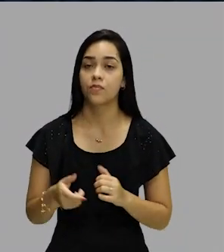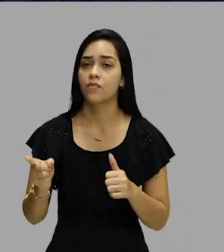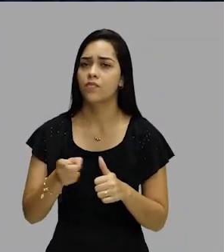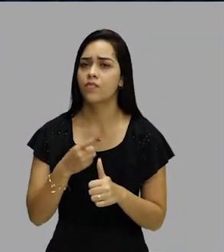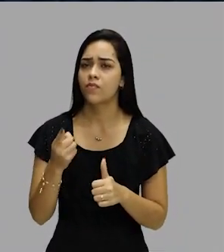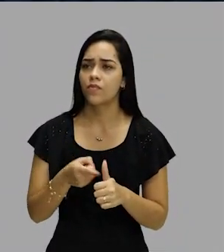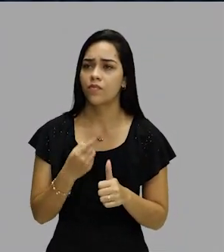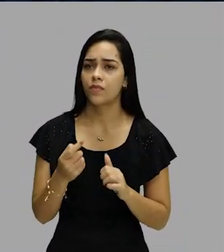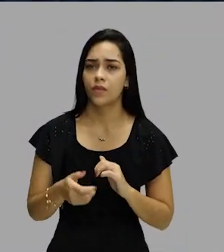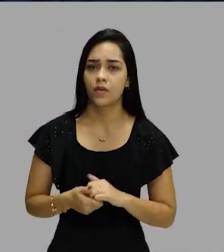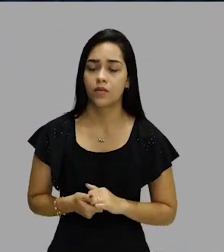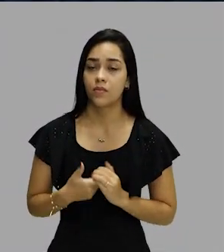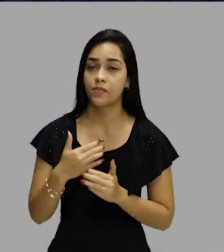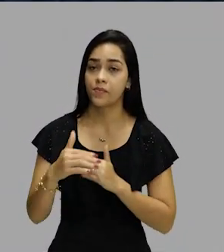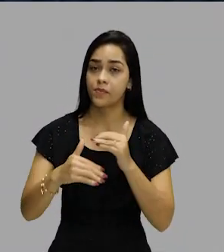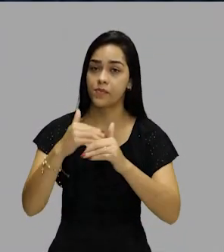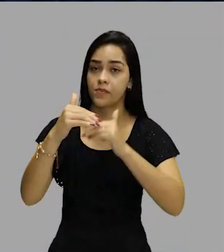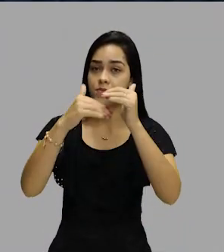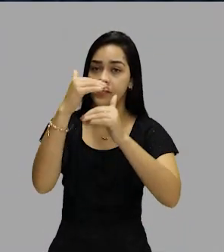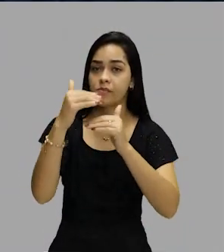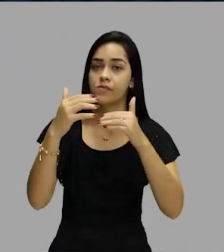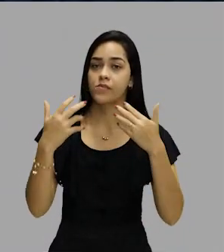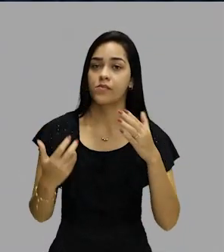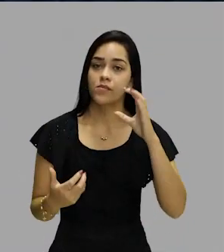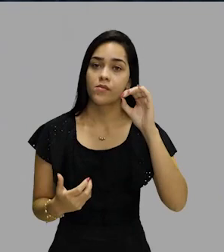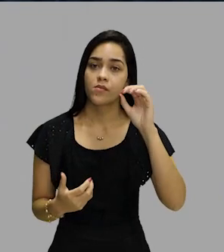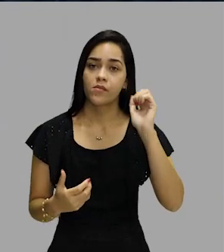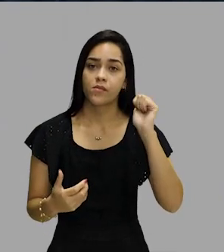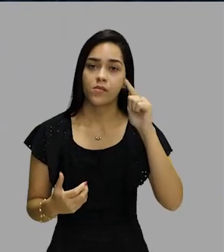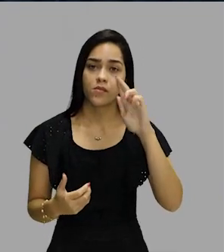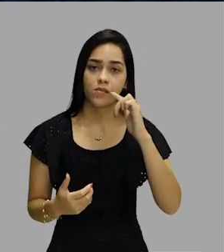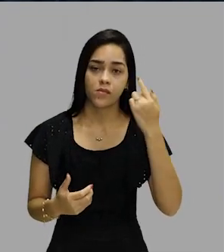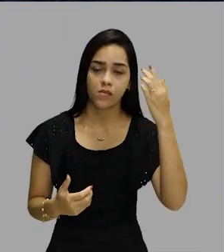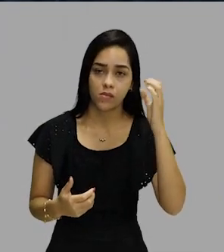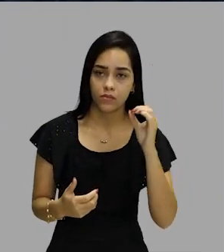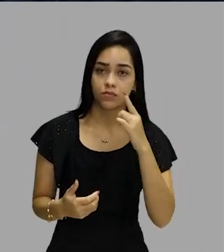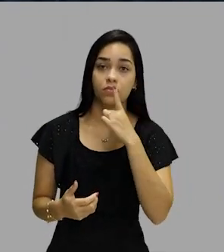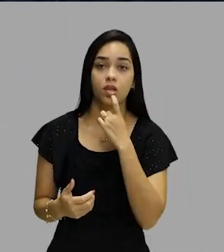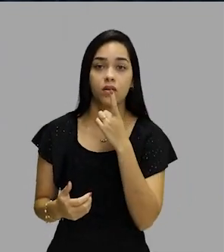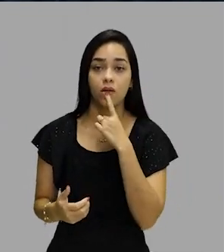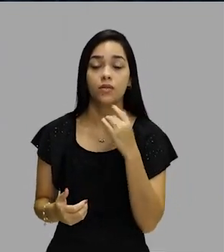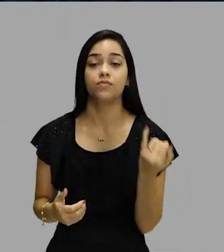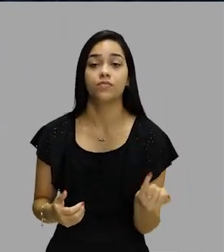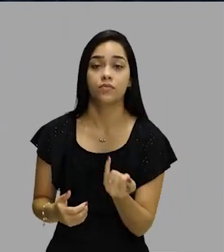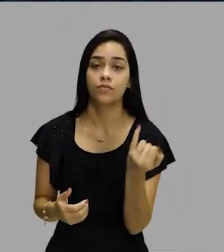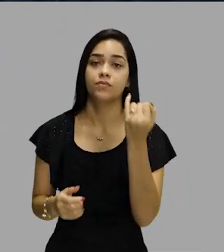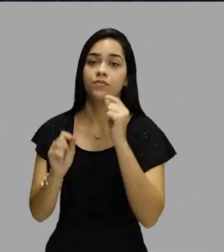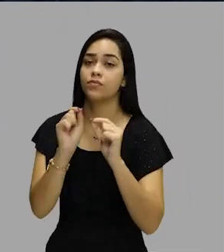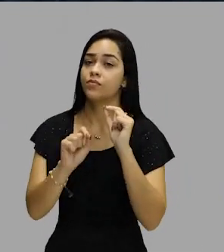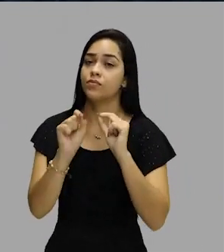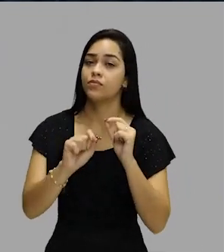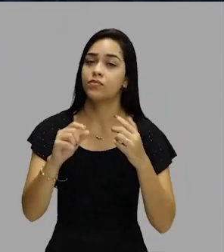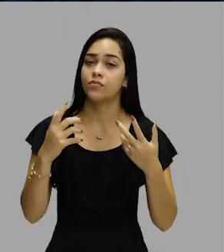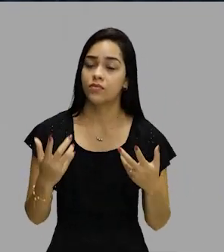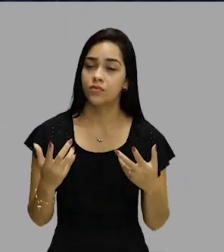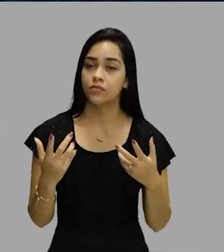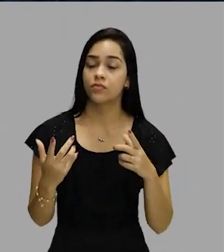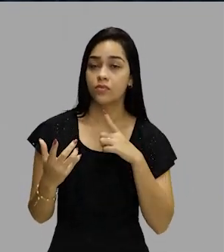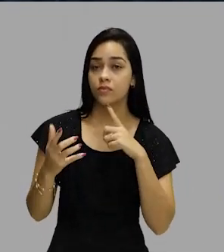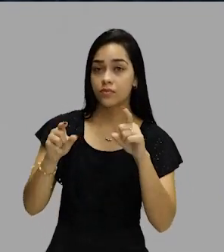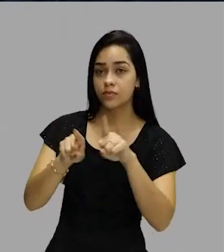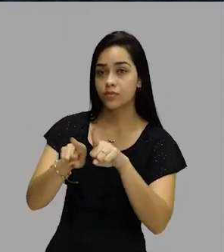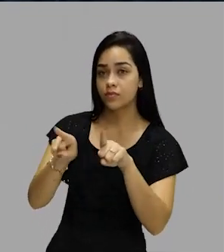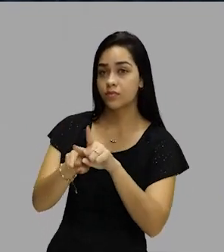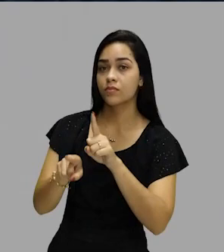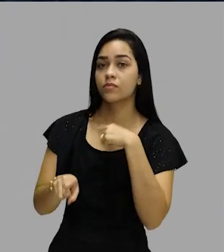coisa, este processo de coagulação sanguínea, ele é muito importante, até mesmo